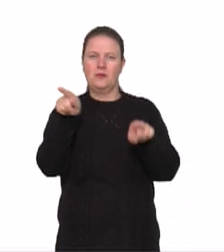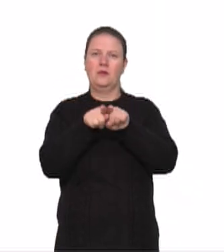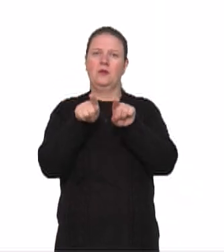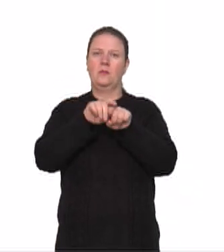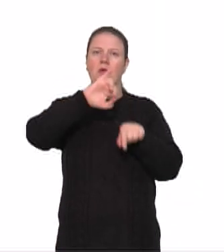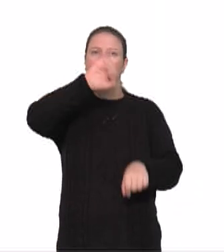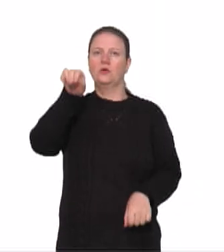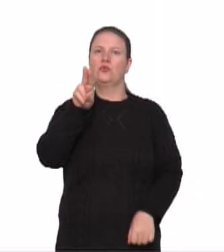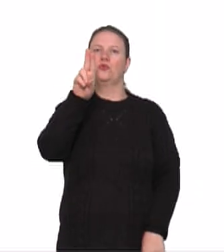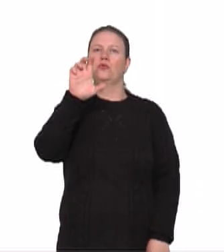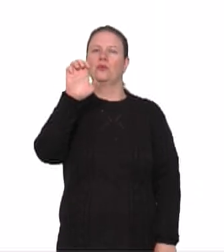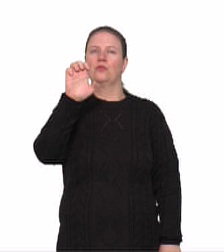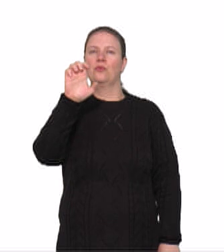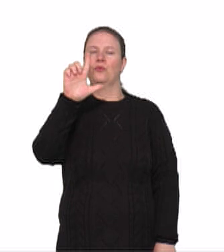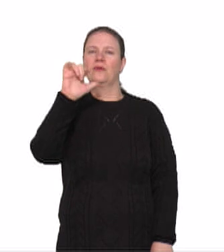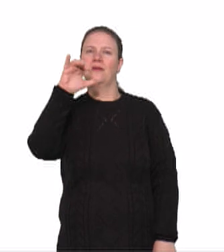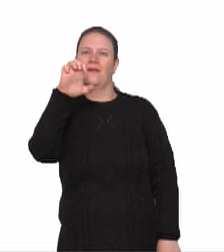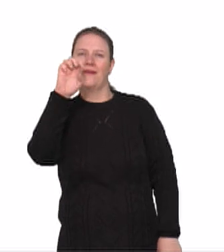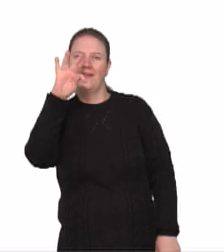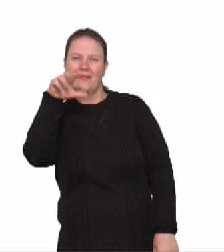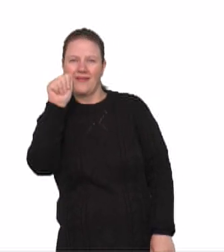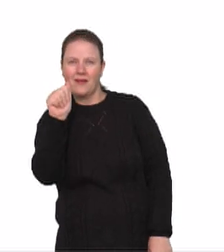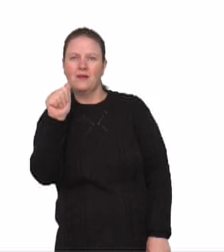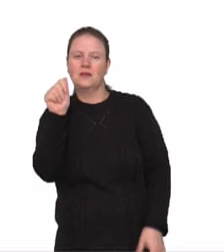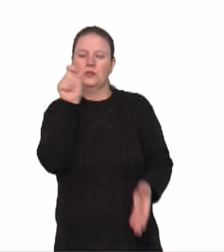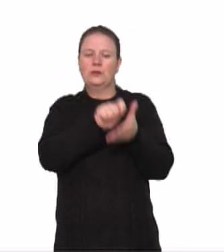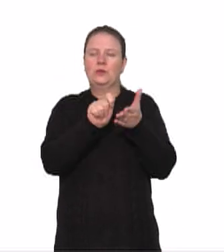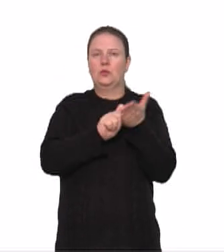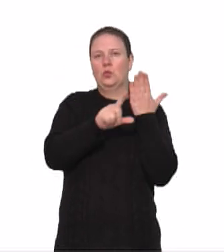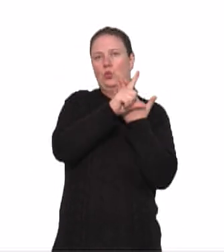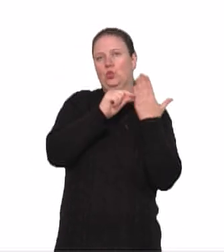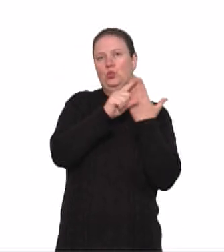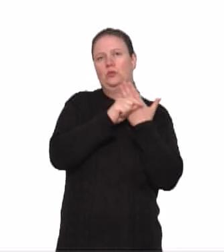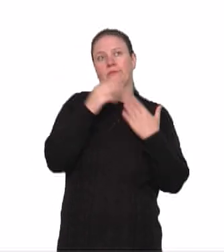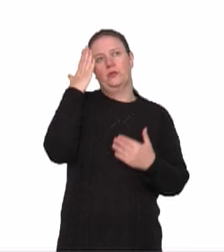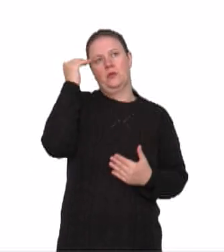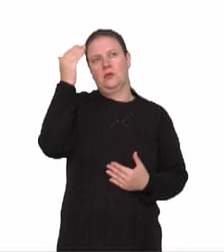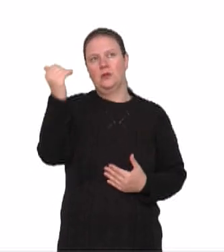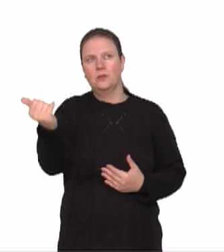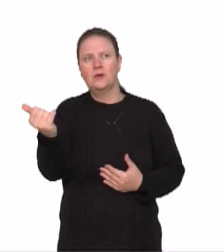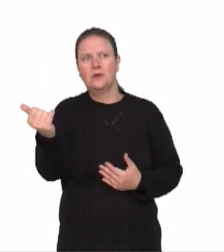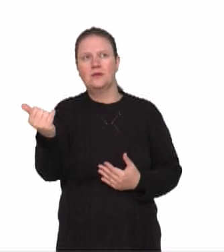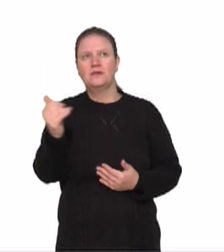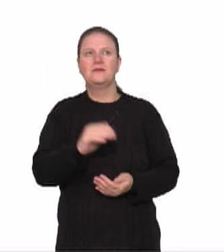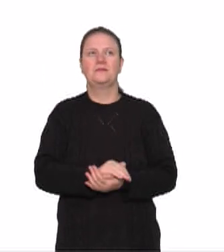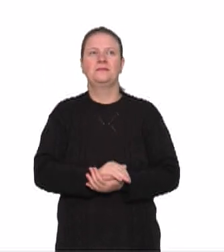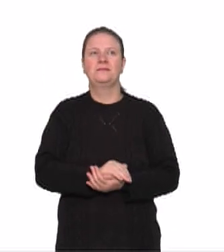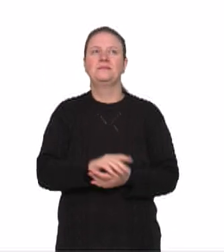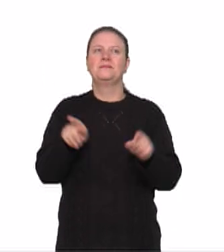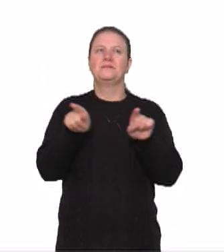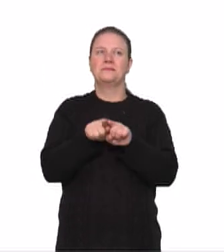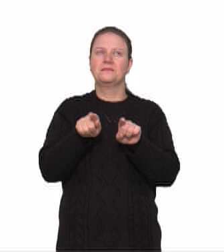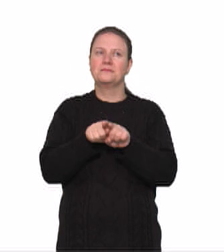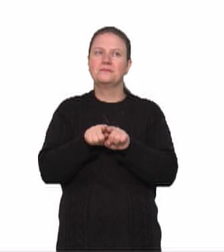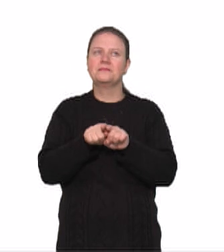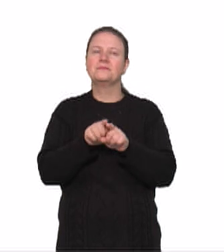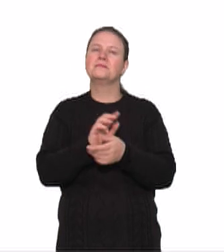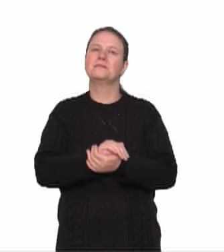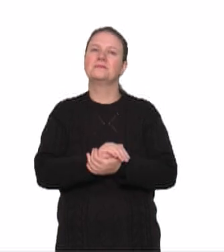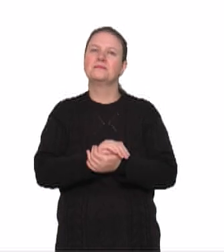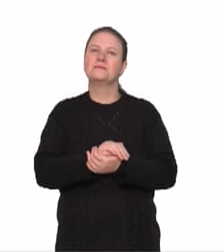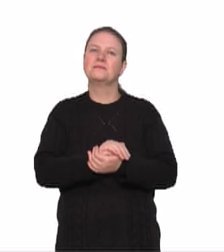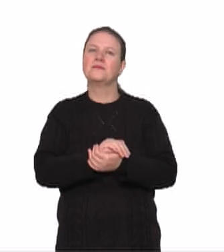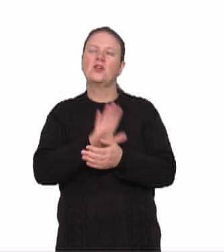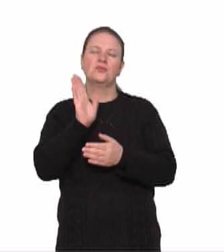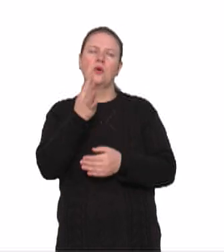por William Shakespeare, um dos maiores dramaturgos, né, da história da dramaturgia nacional e internacional.